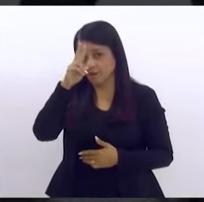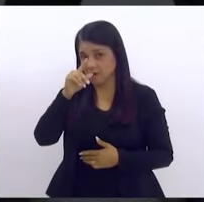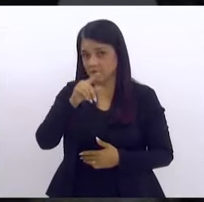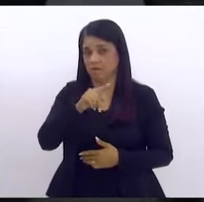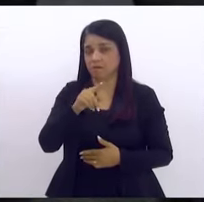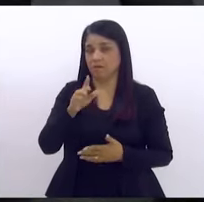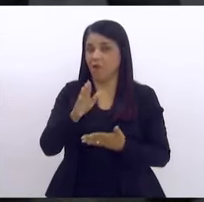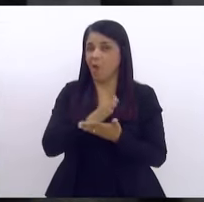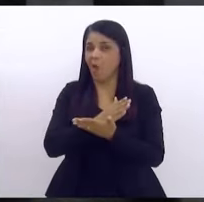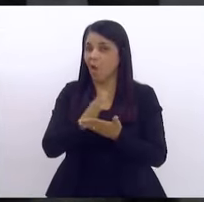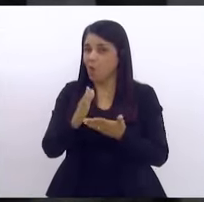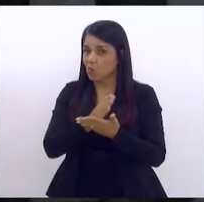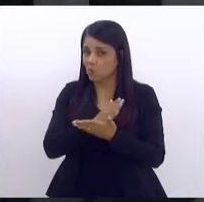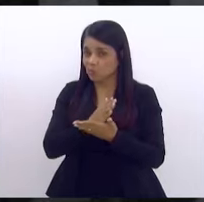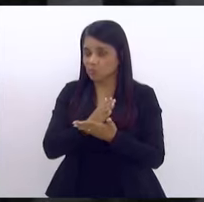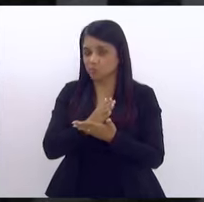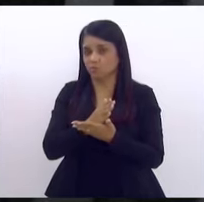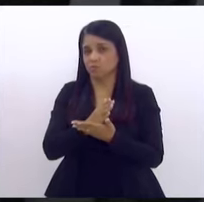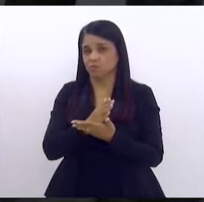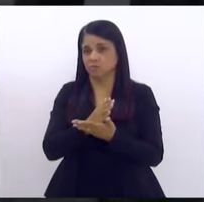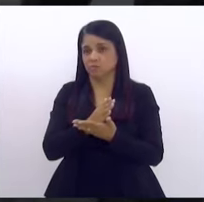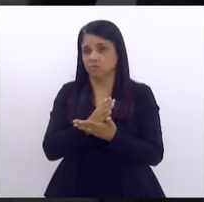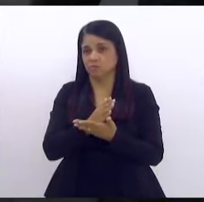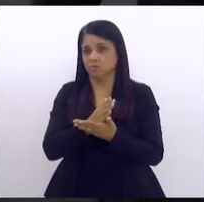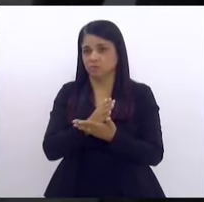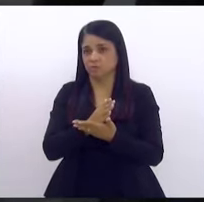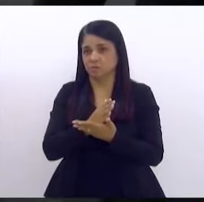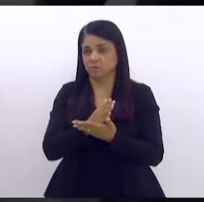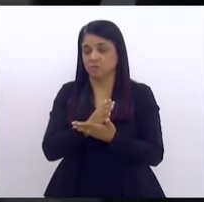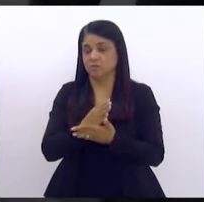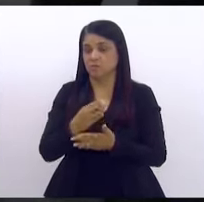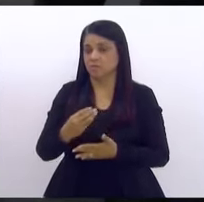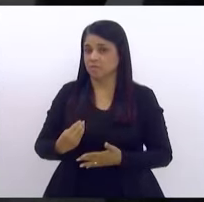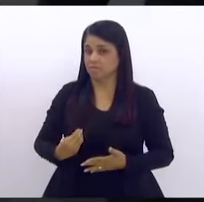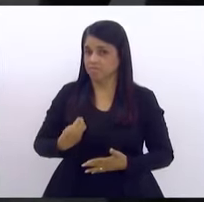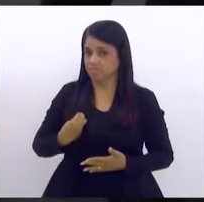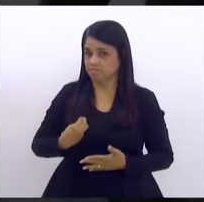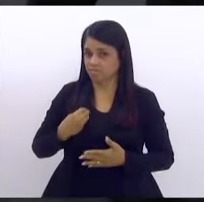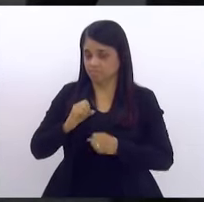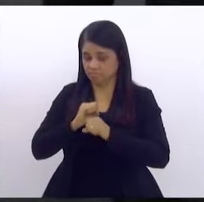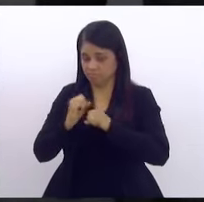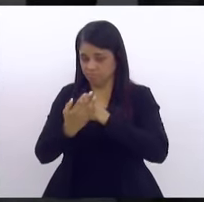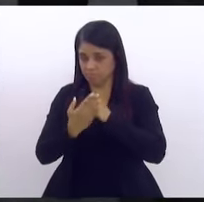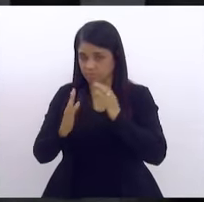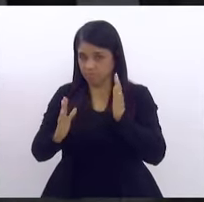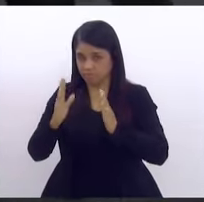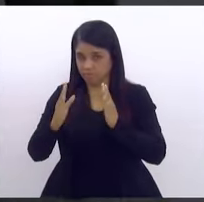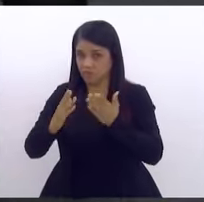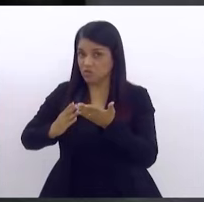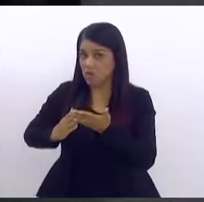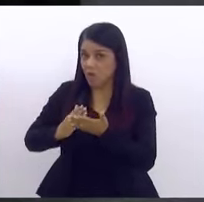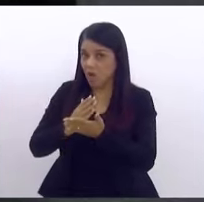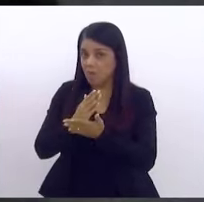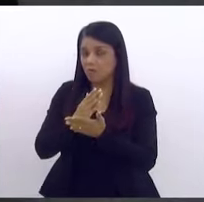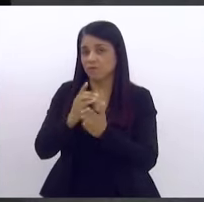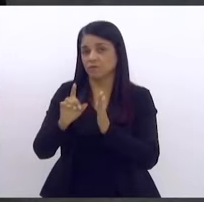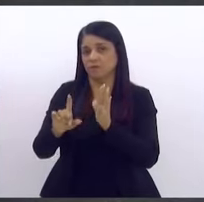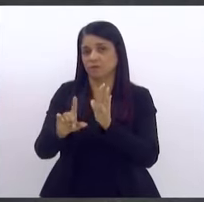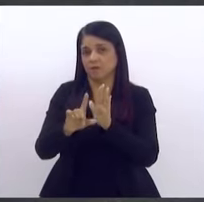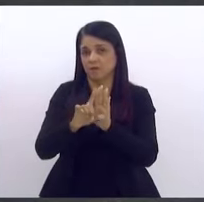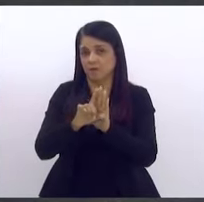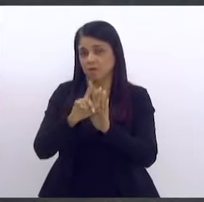alguns que poderiam sobreviver à pandemia, nós aprovamos modificando